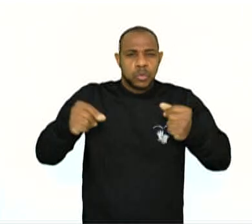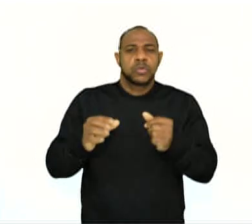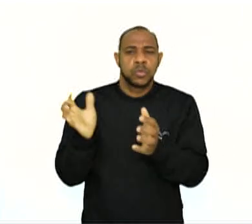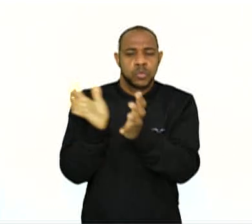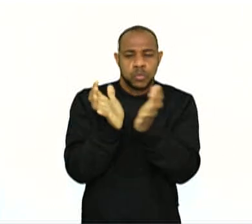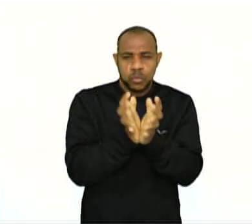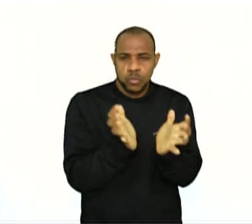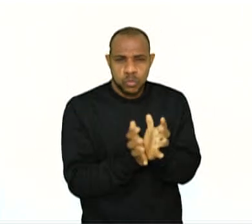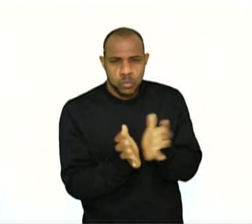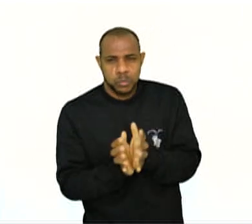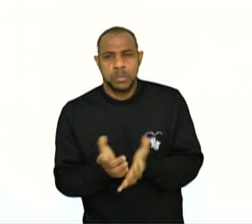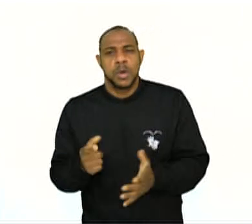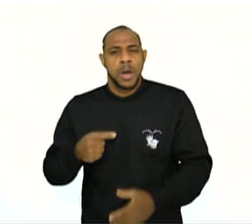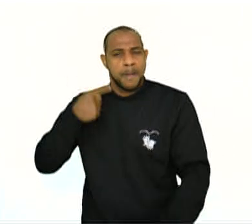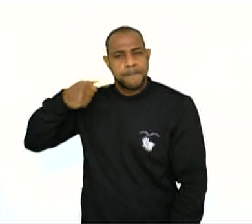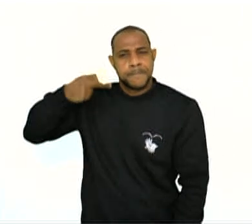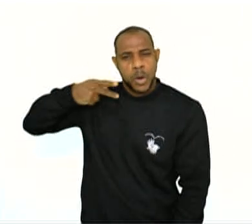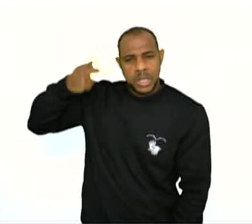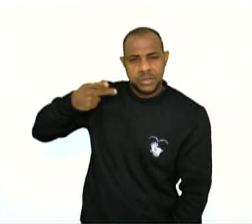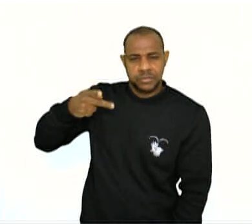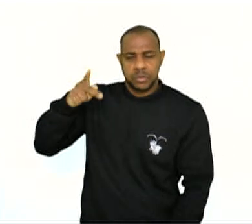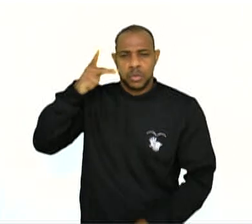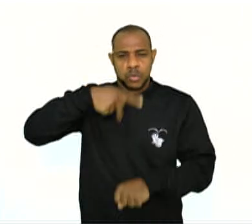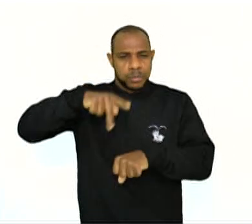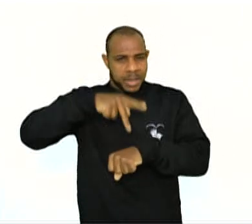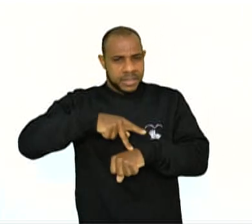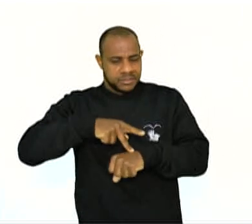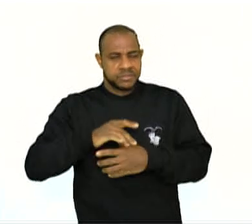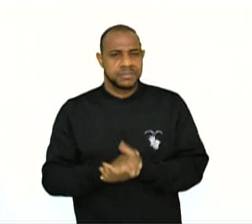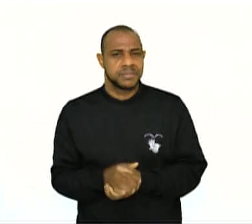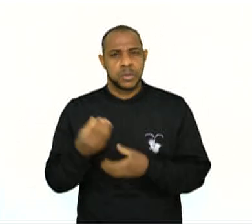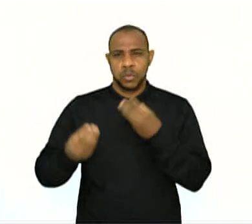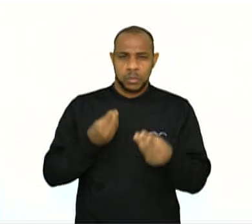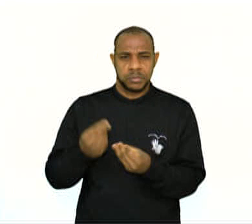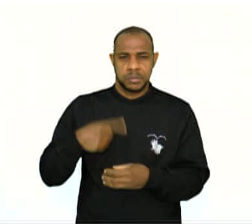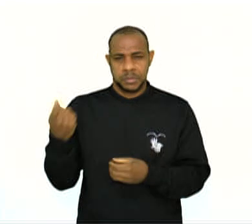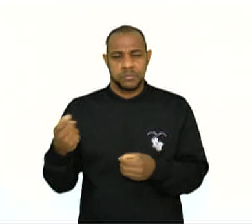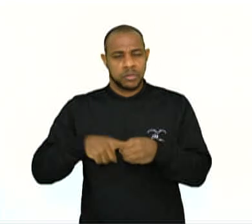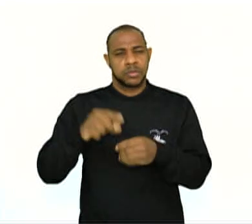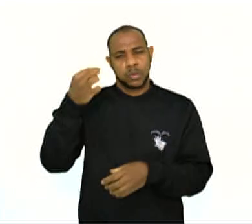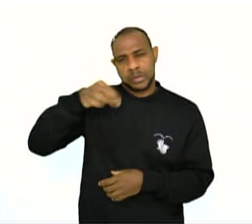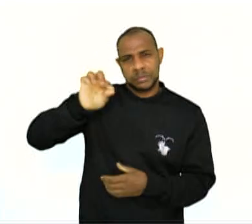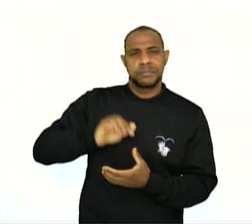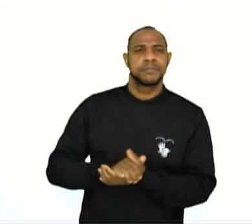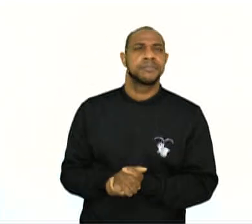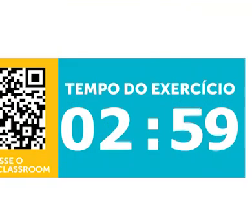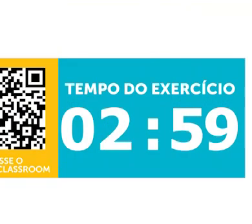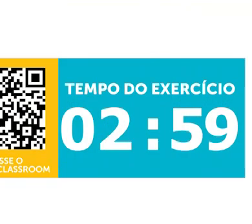classes políticas do país, especialmente da esquerda revolucionária. Daqui a pouco corrigimos.